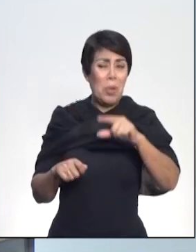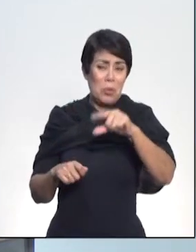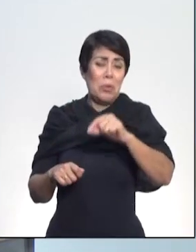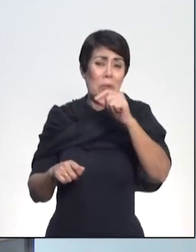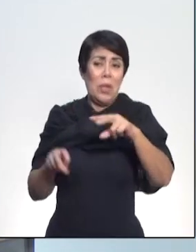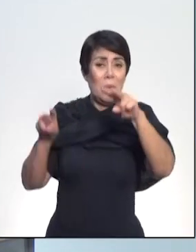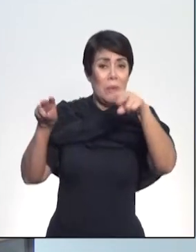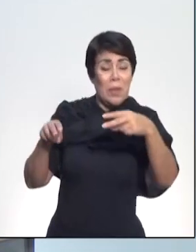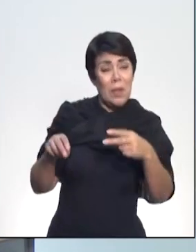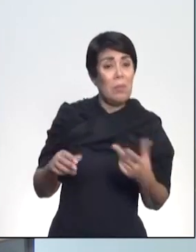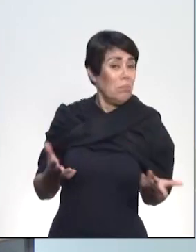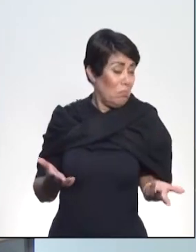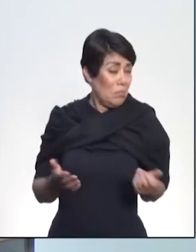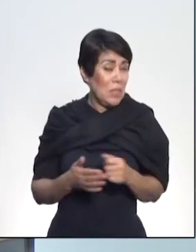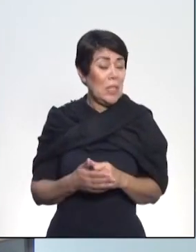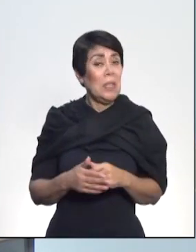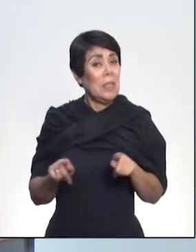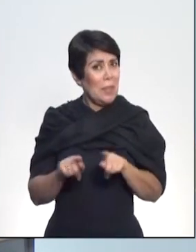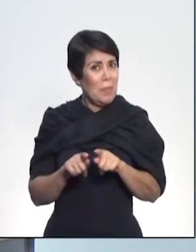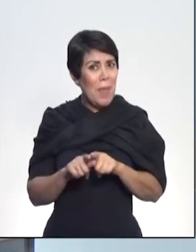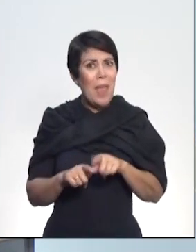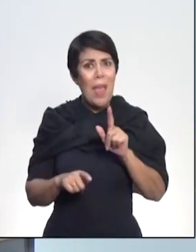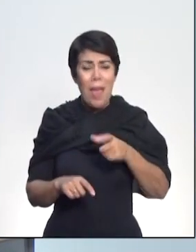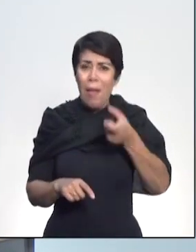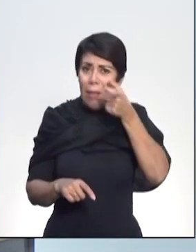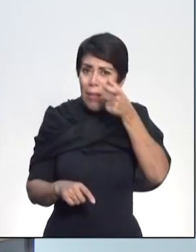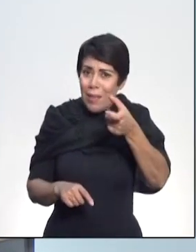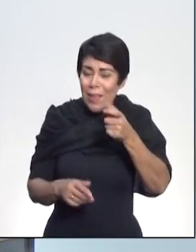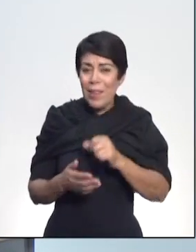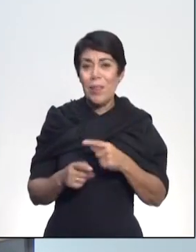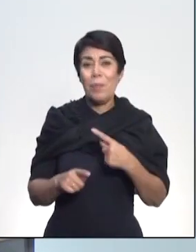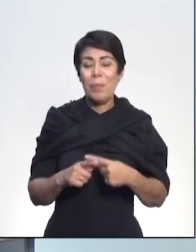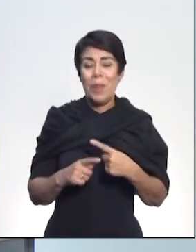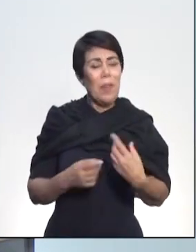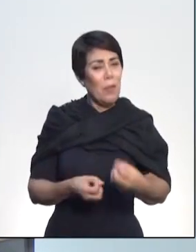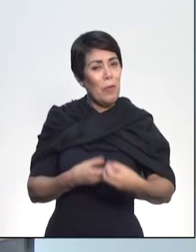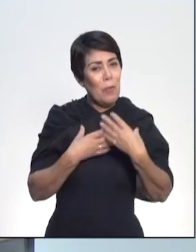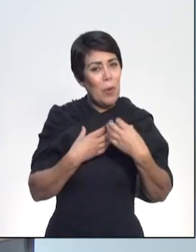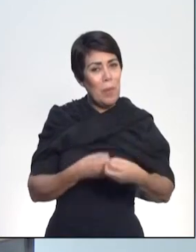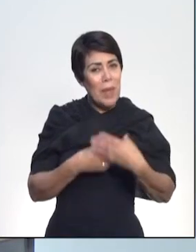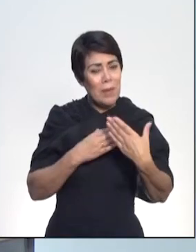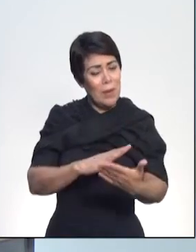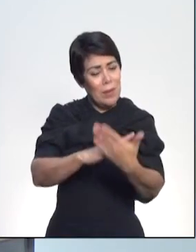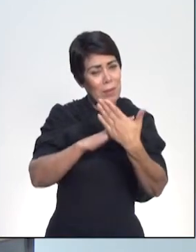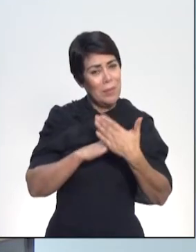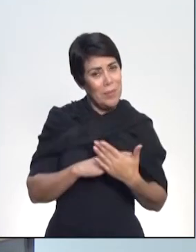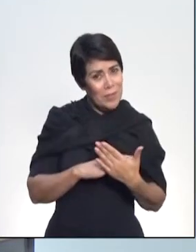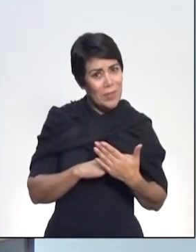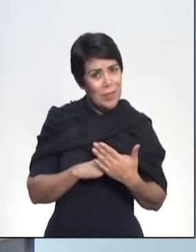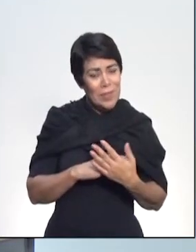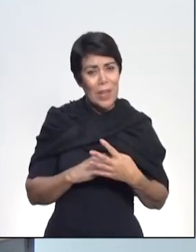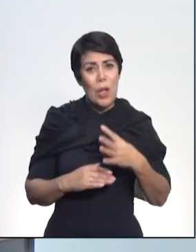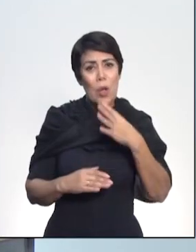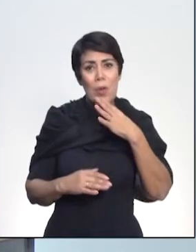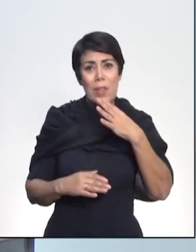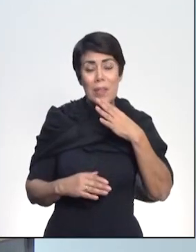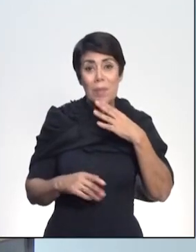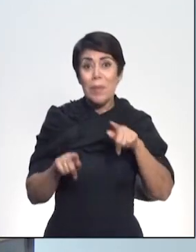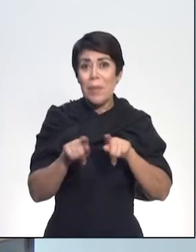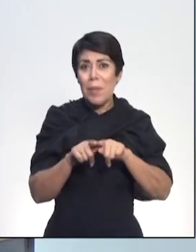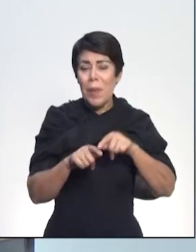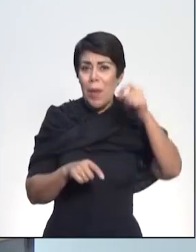for, até porque o documentário me traz informações novas, né, e agrega conhecimentos,